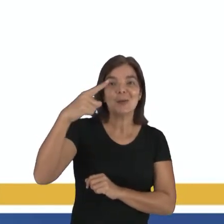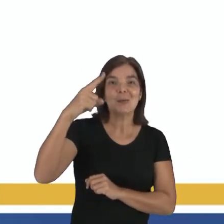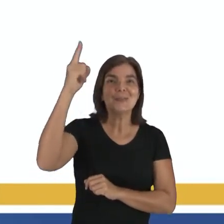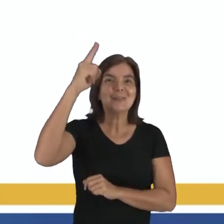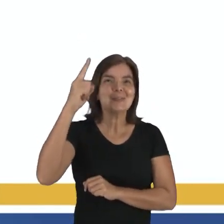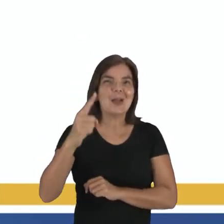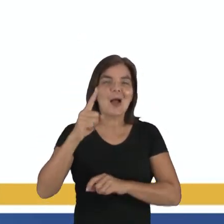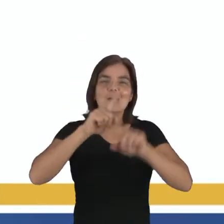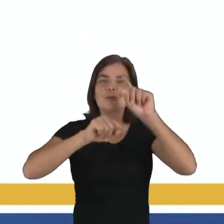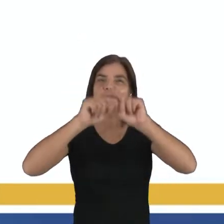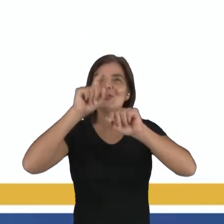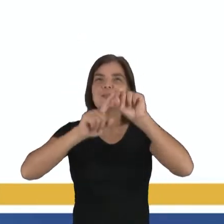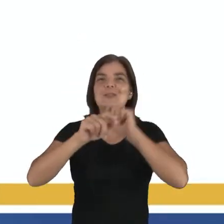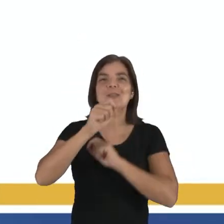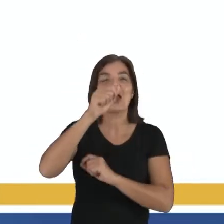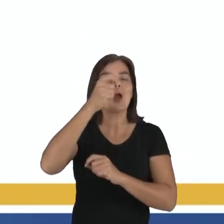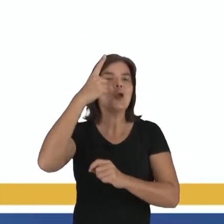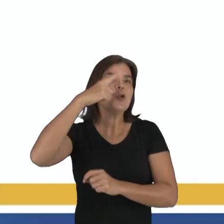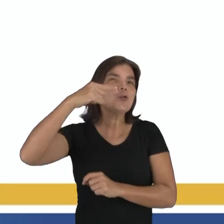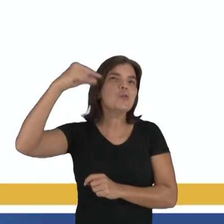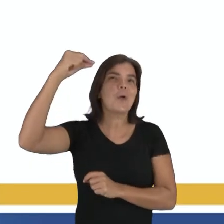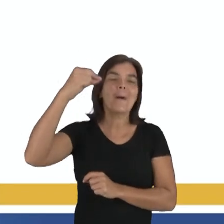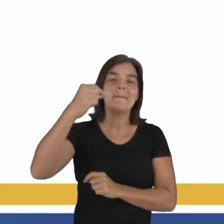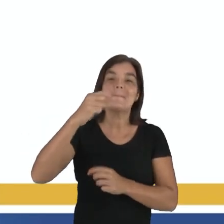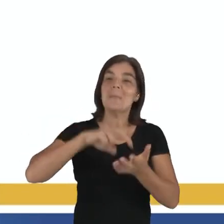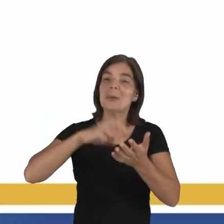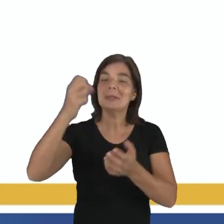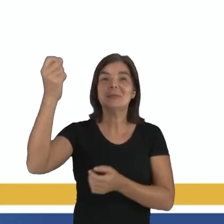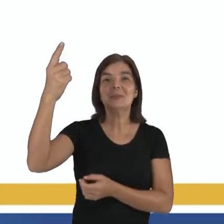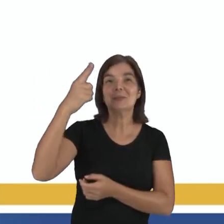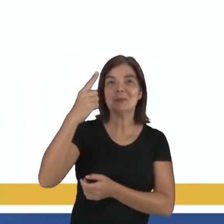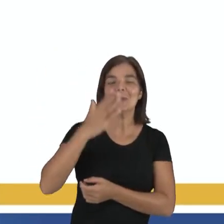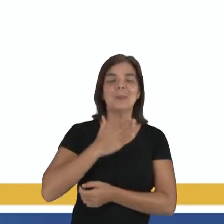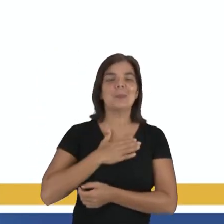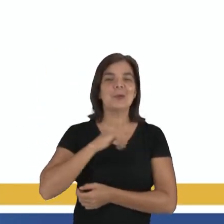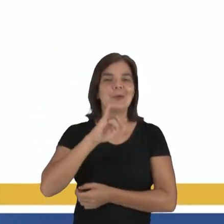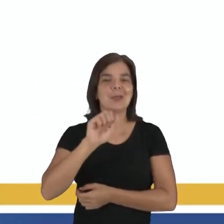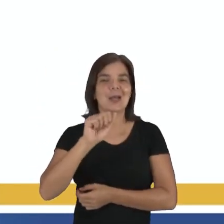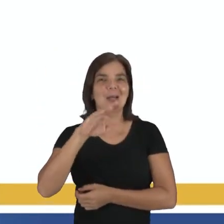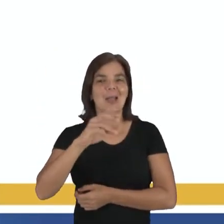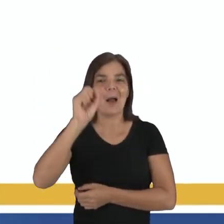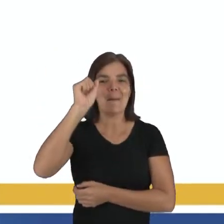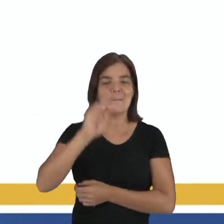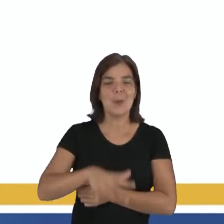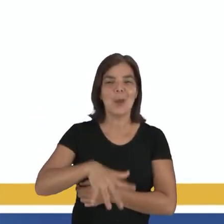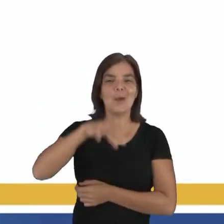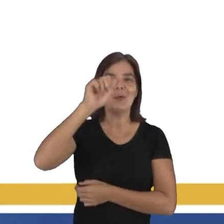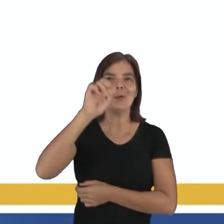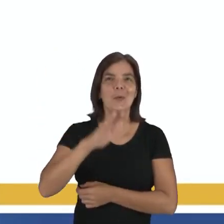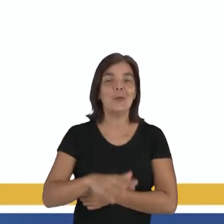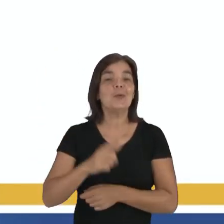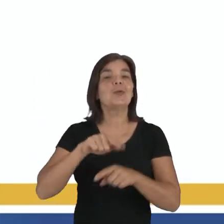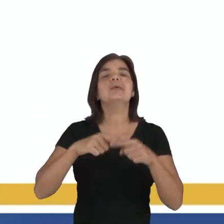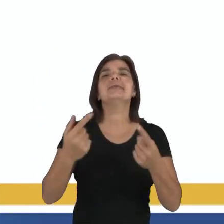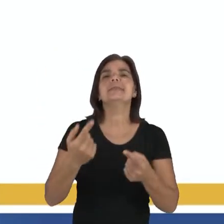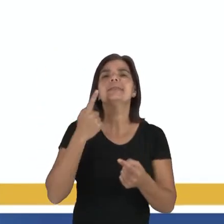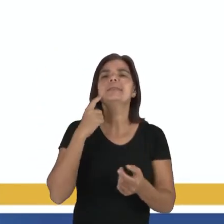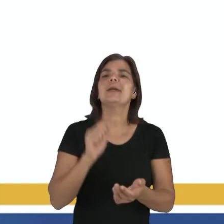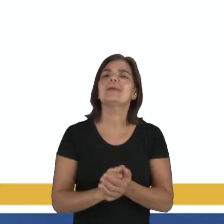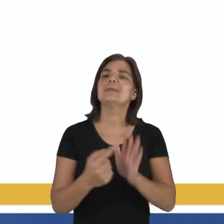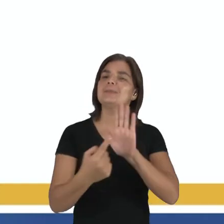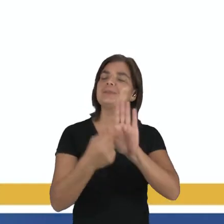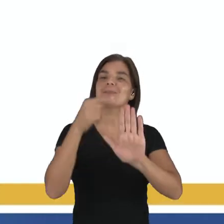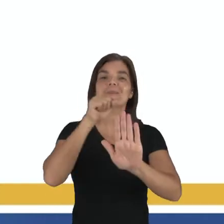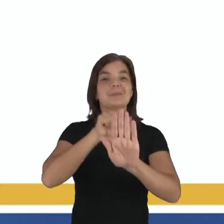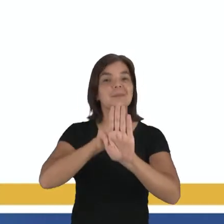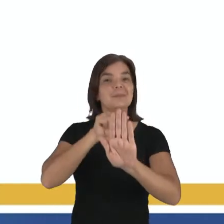raio, estrela e luar, manhã de sol, meu iaiá, meu ioiô. Gente, o nome dessa figura de linguagem